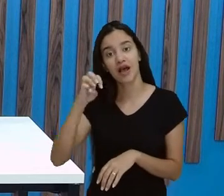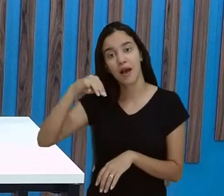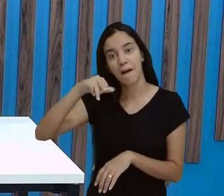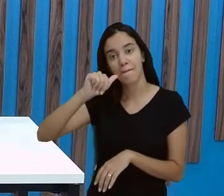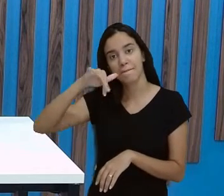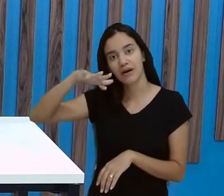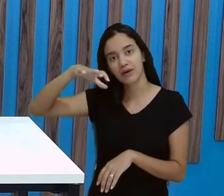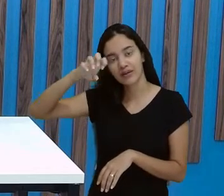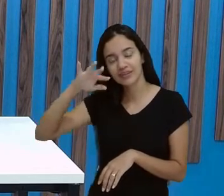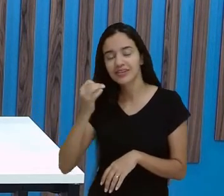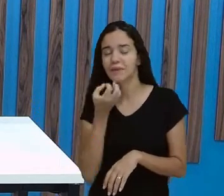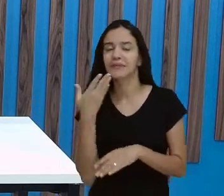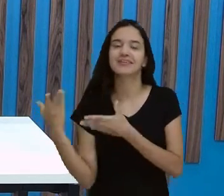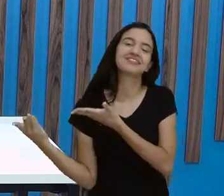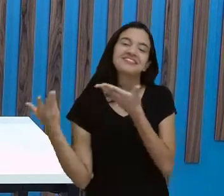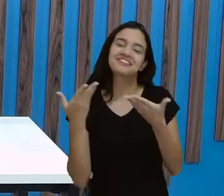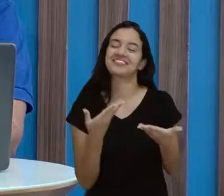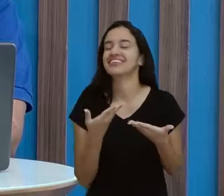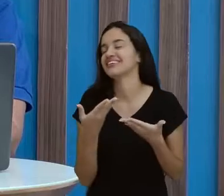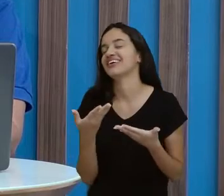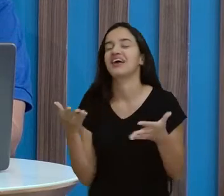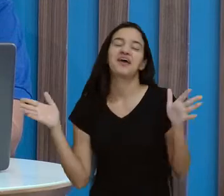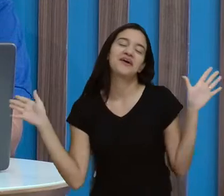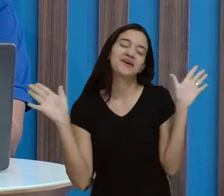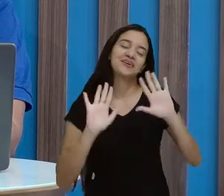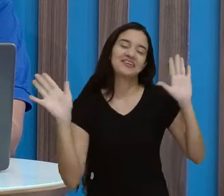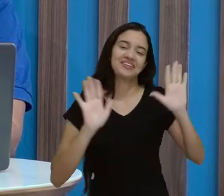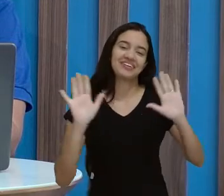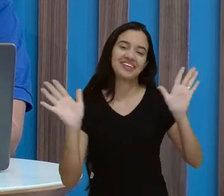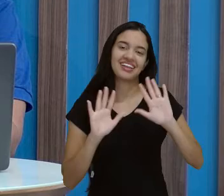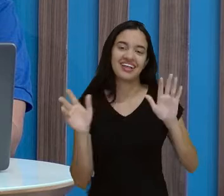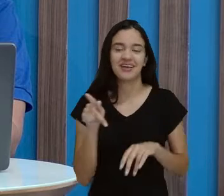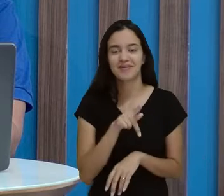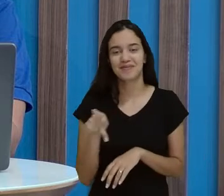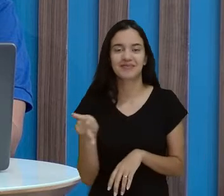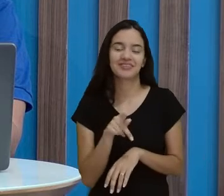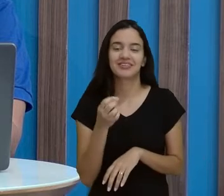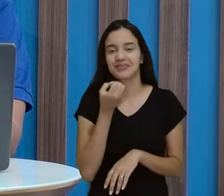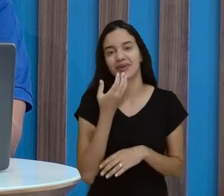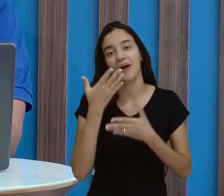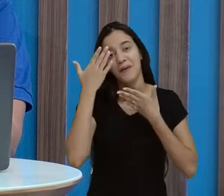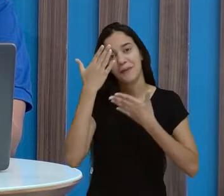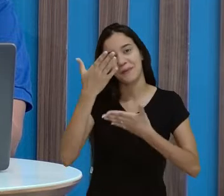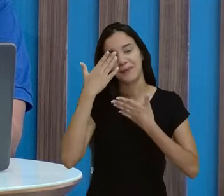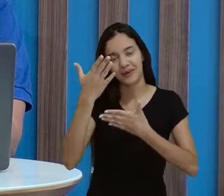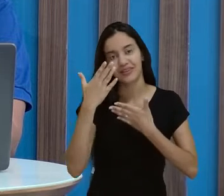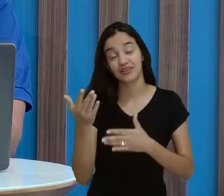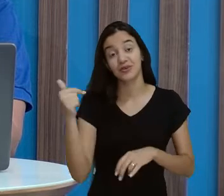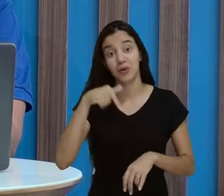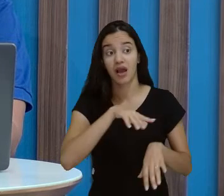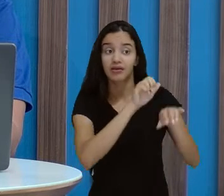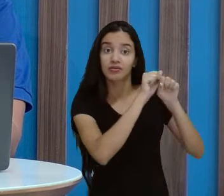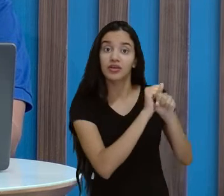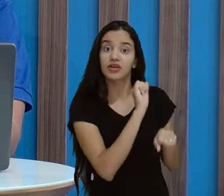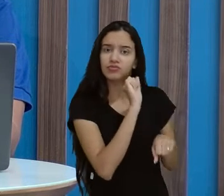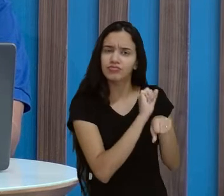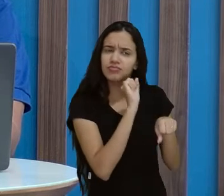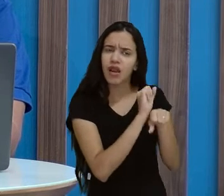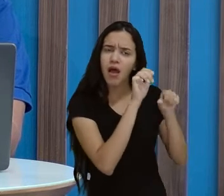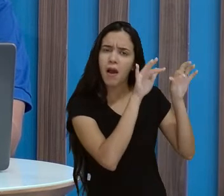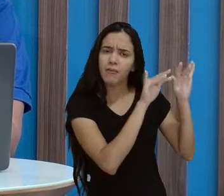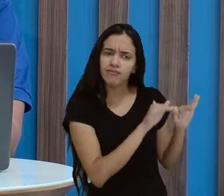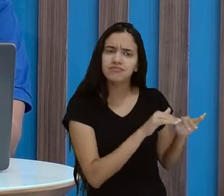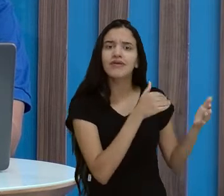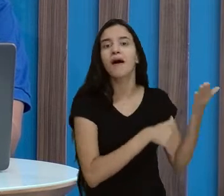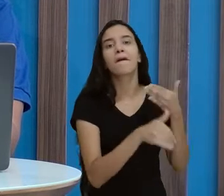muito bem-vinda, professora Mauri. Olá, professora Kátia, muito obrigada. Estou aqui aguardando a participação de